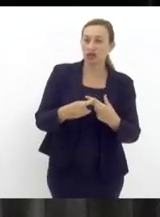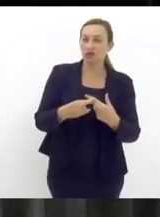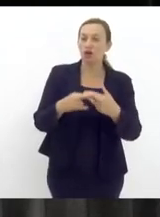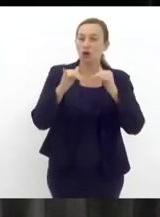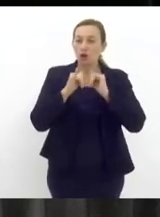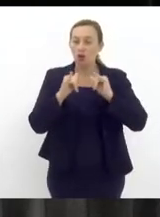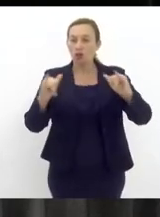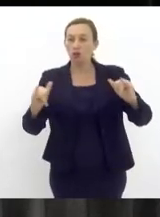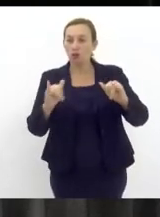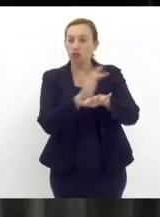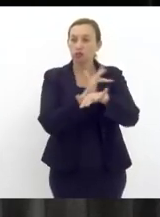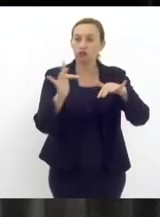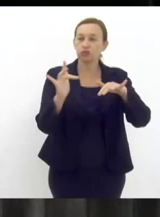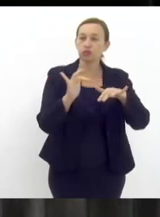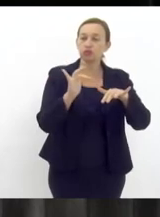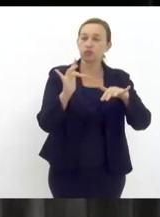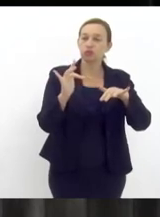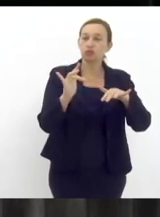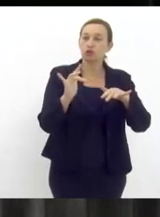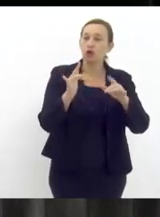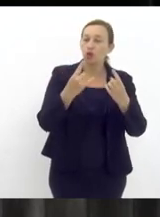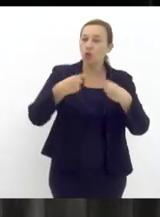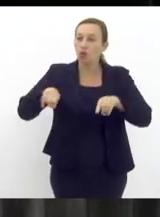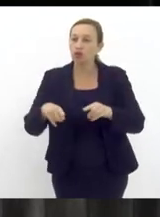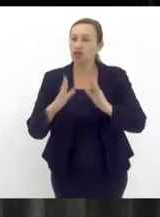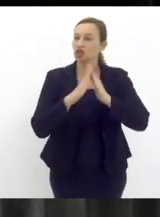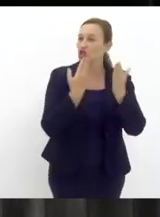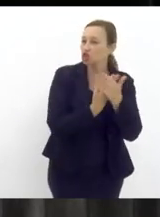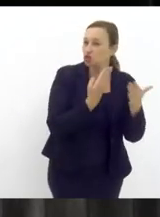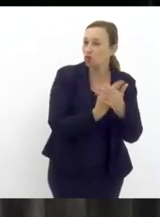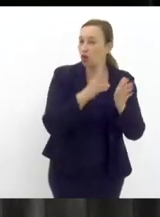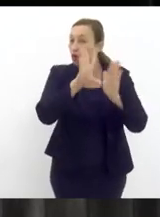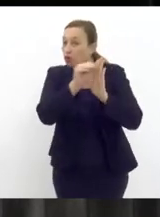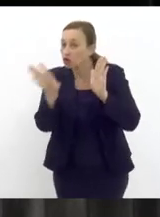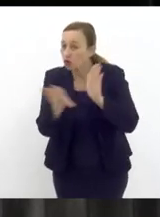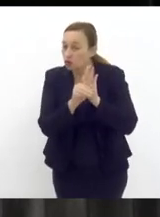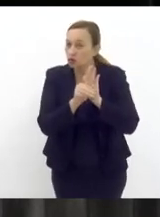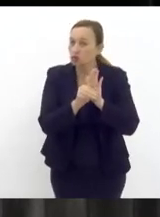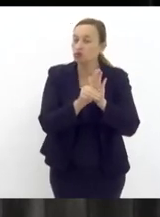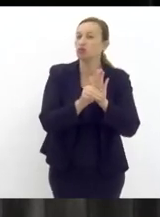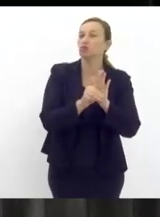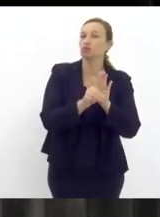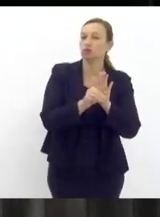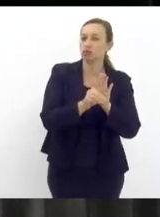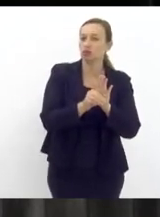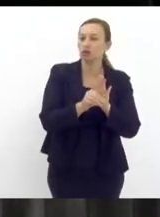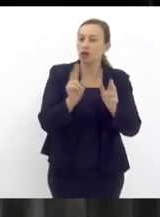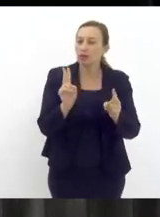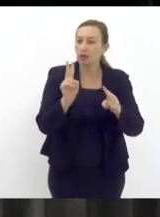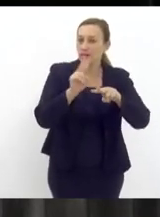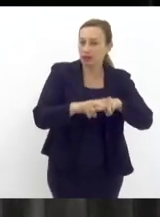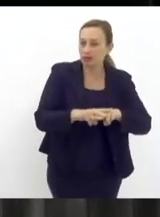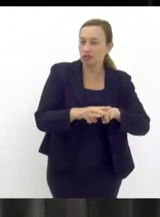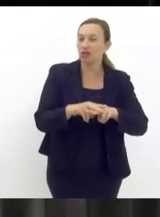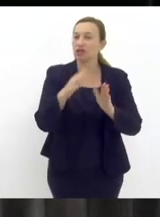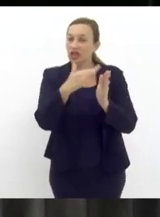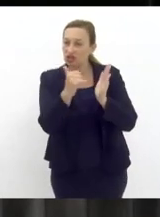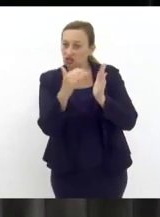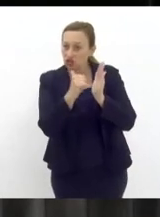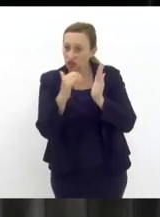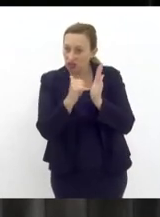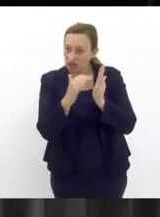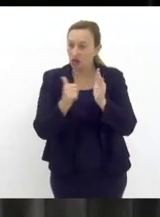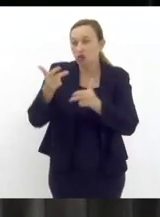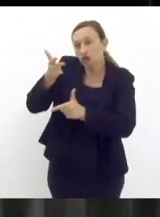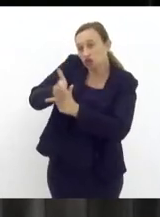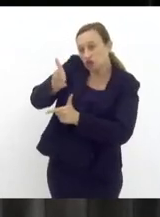de conteúdos relacionados ataque contra escolas e também foram cumpridos mandados de busca e apreensão assim como a remoção de vídeos